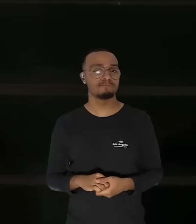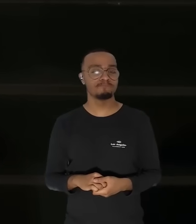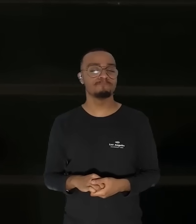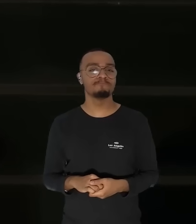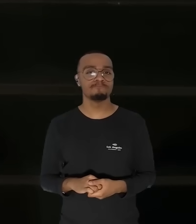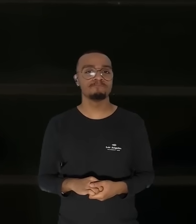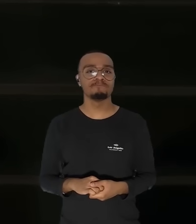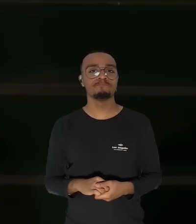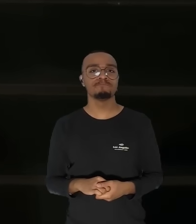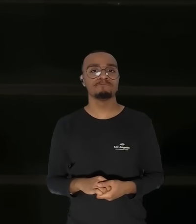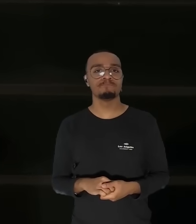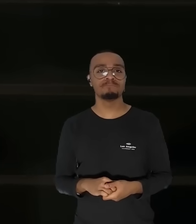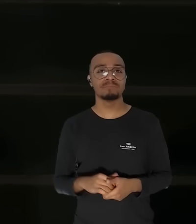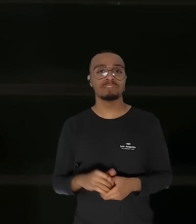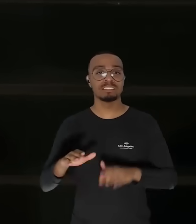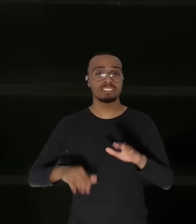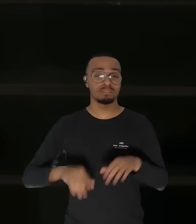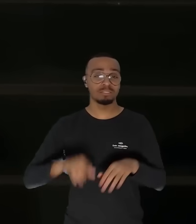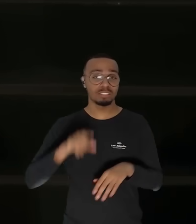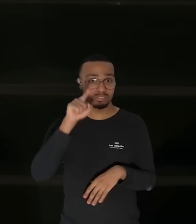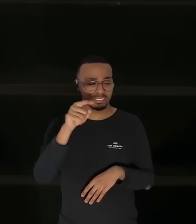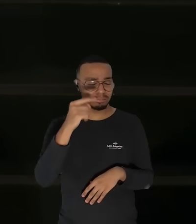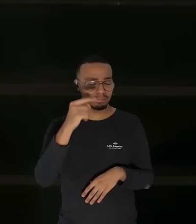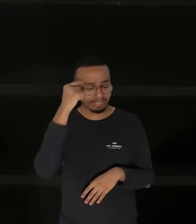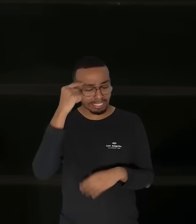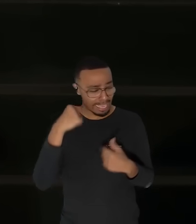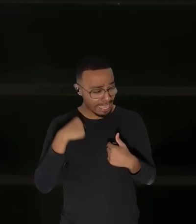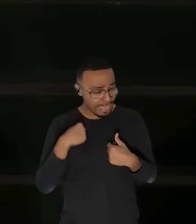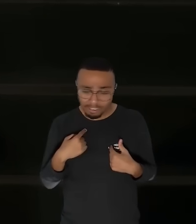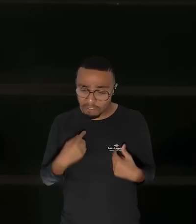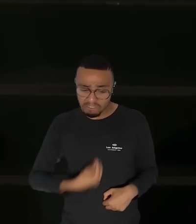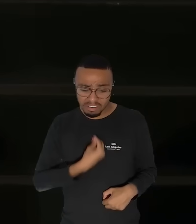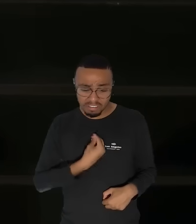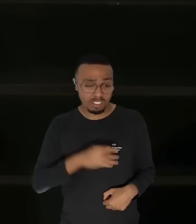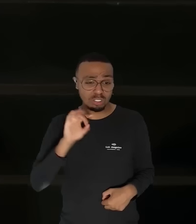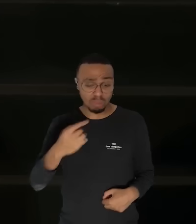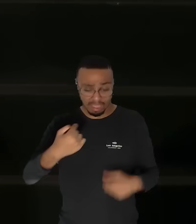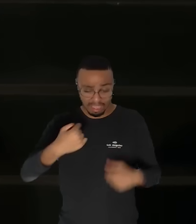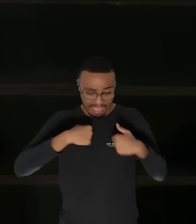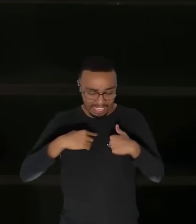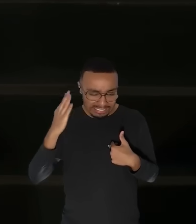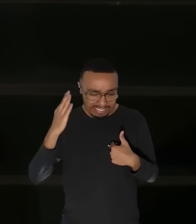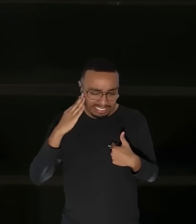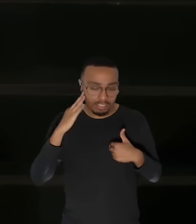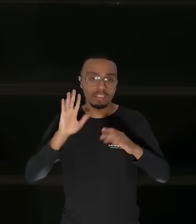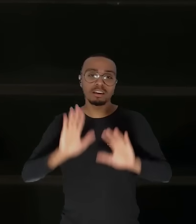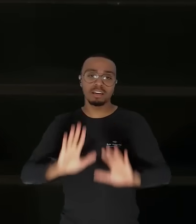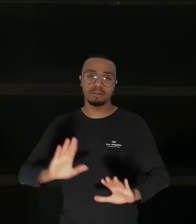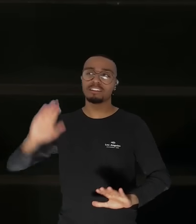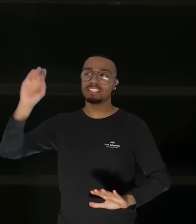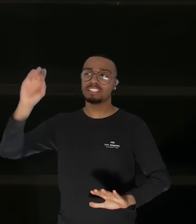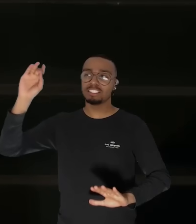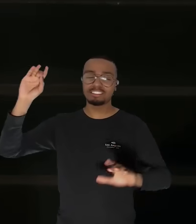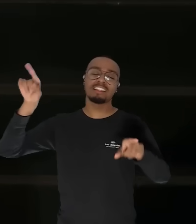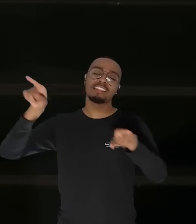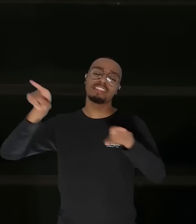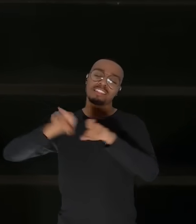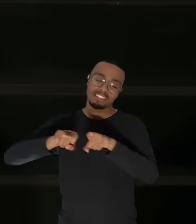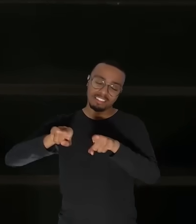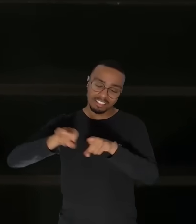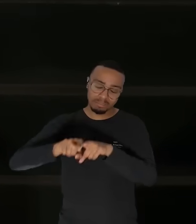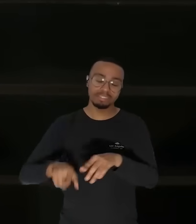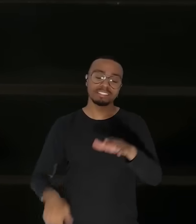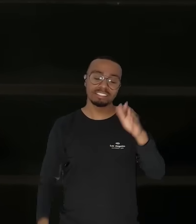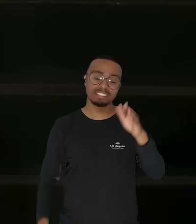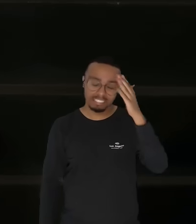só eu sei. Mentira, Deus sabe. E hoje é dia de você lembrar quem te